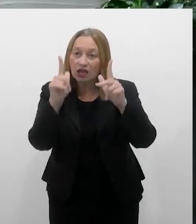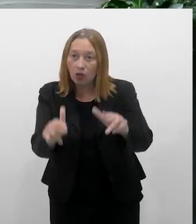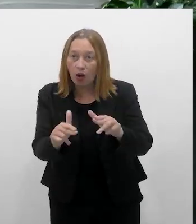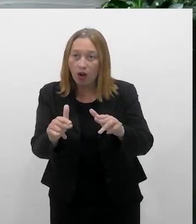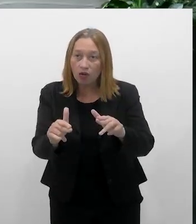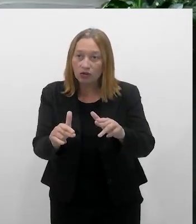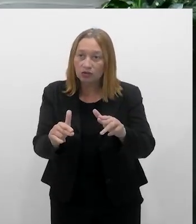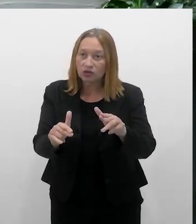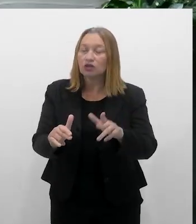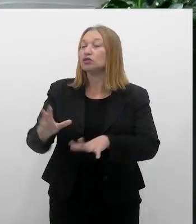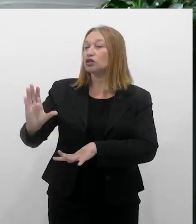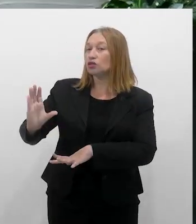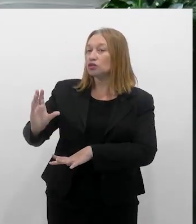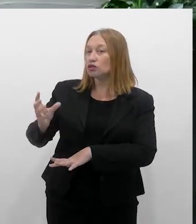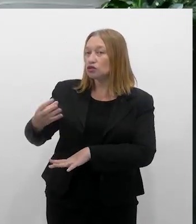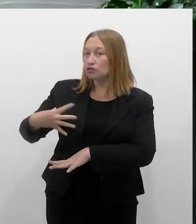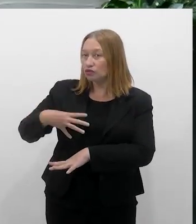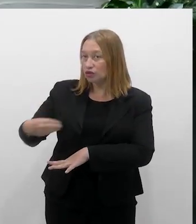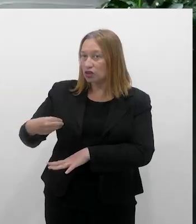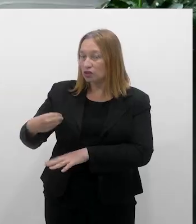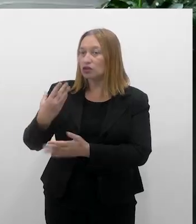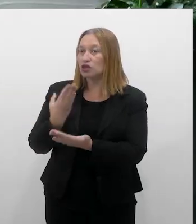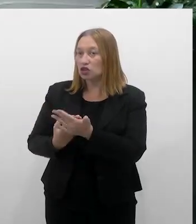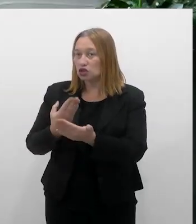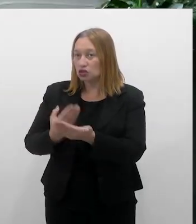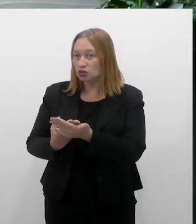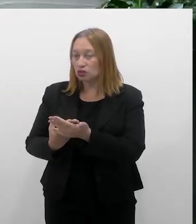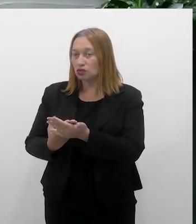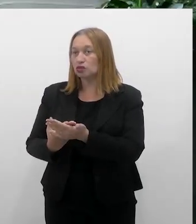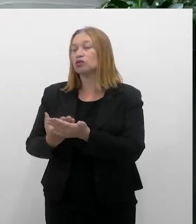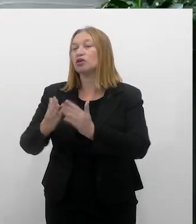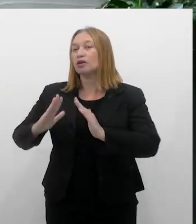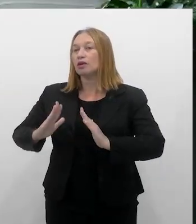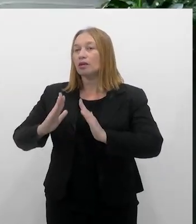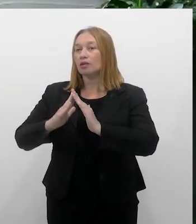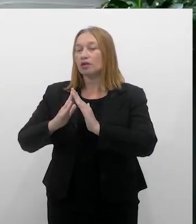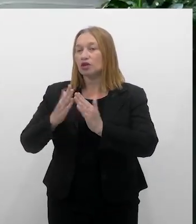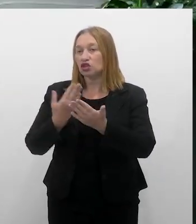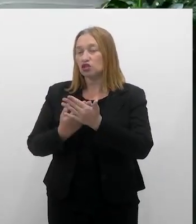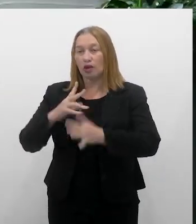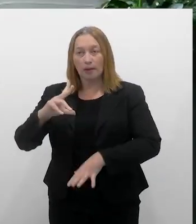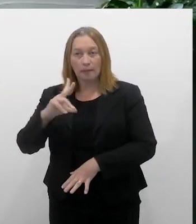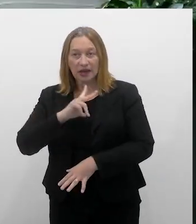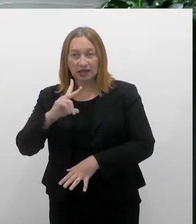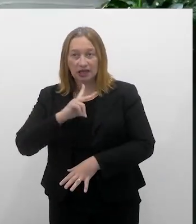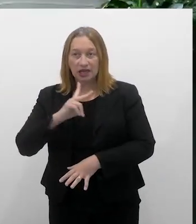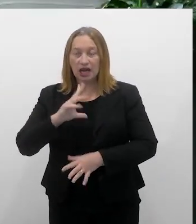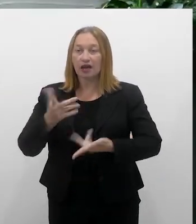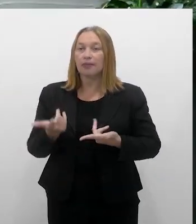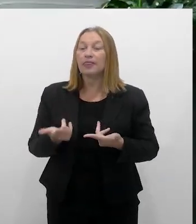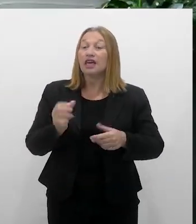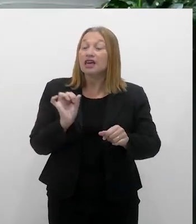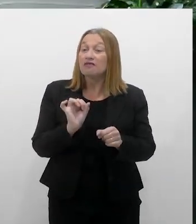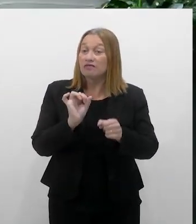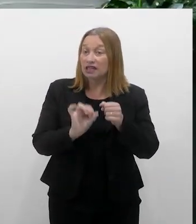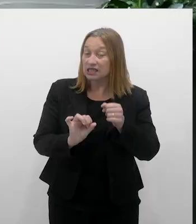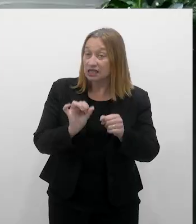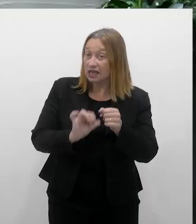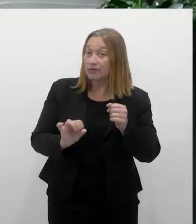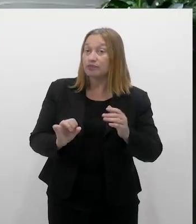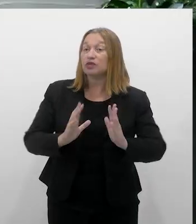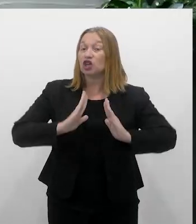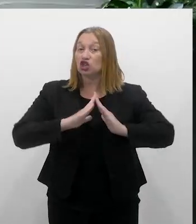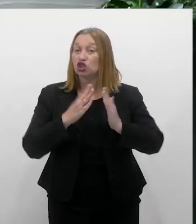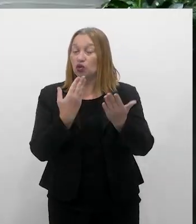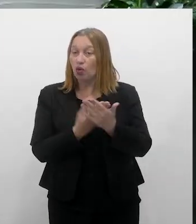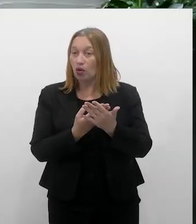oportunidades do que aqueles filhos, né, que estudam nas escolas privadas. E tornar a escola pública